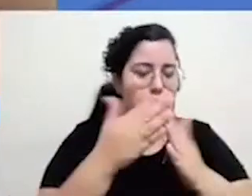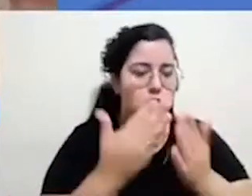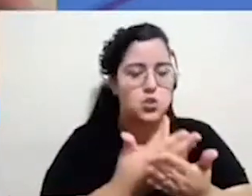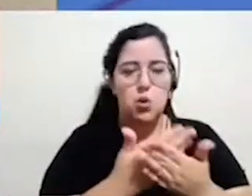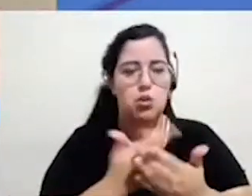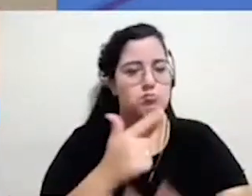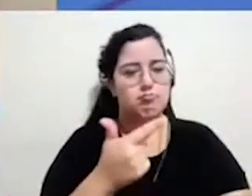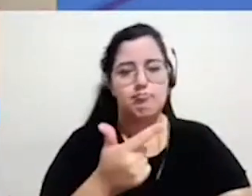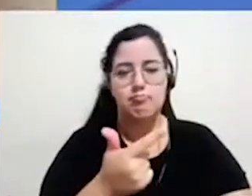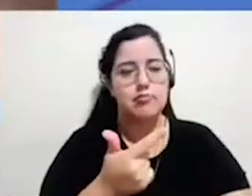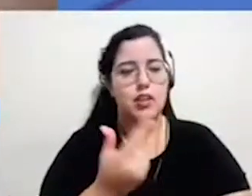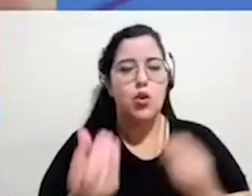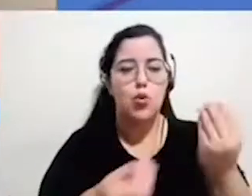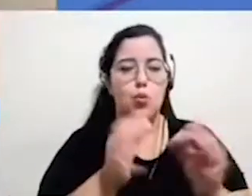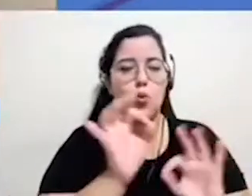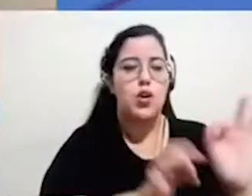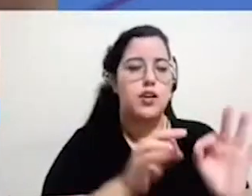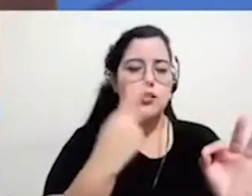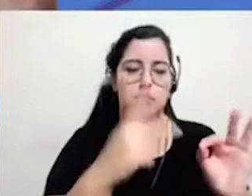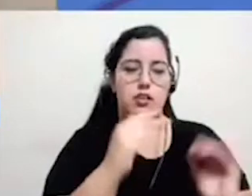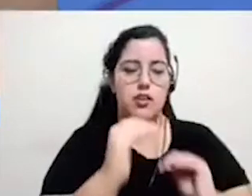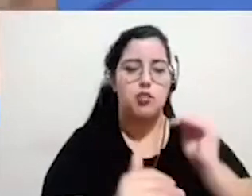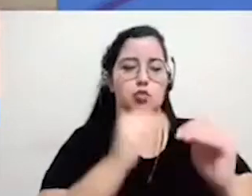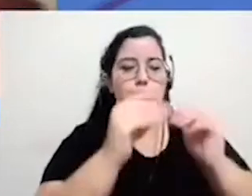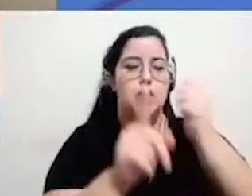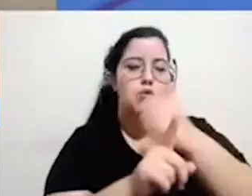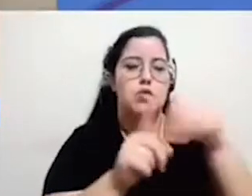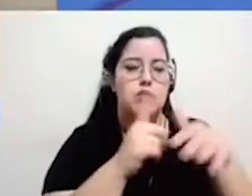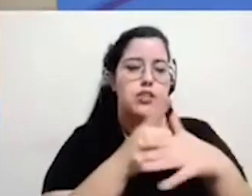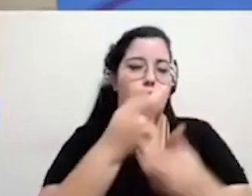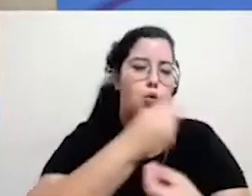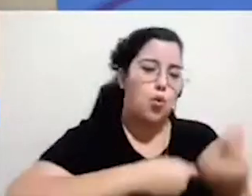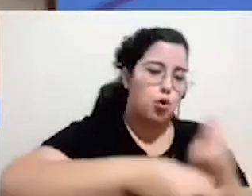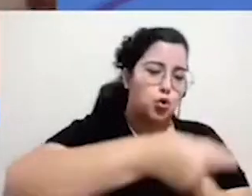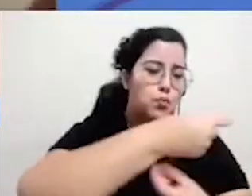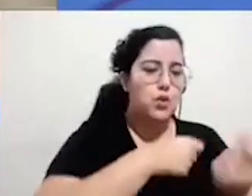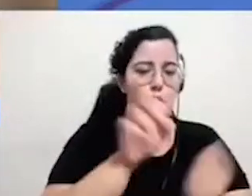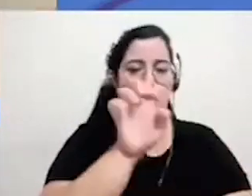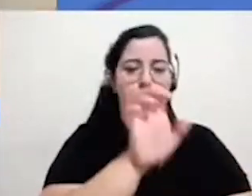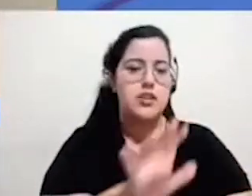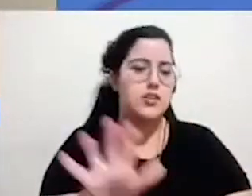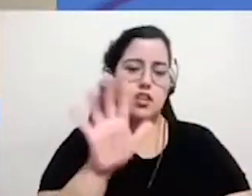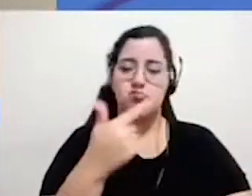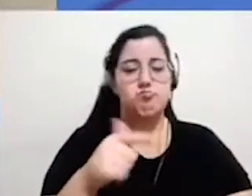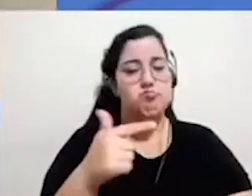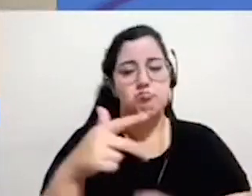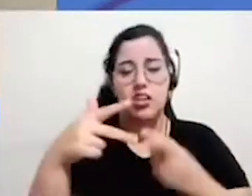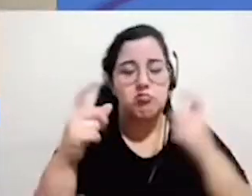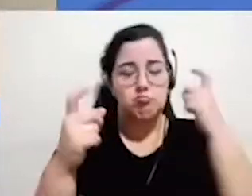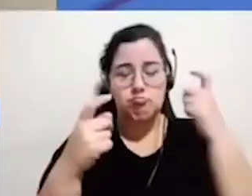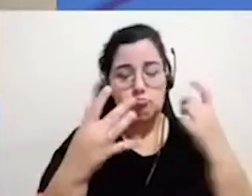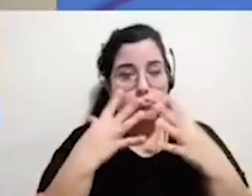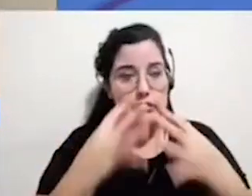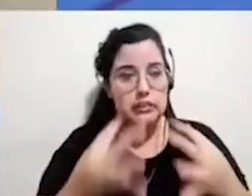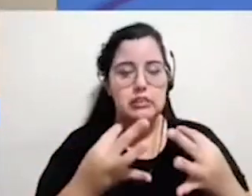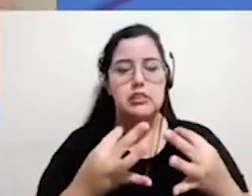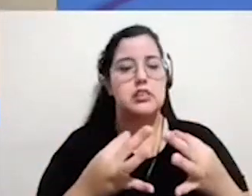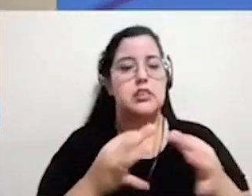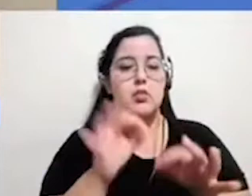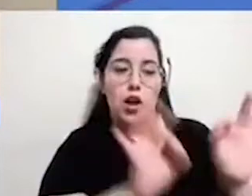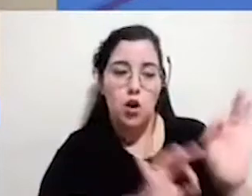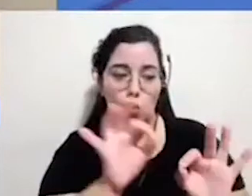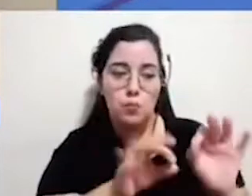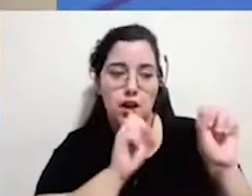como é que se organiza o desenvolvimento social e econômico do seu estado para daí ajustar a sua educação e tudo mais.